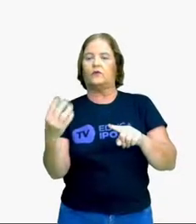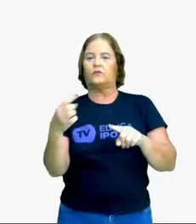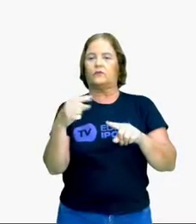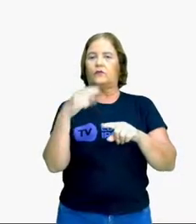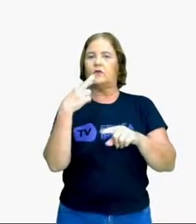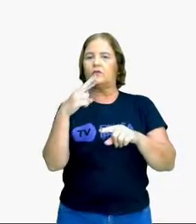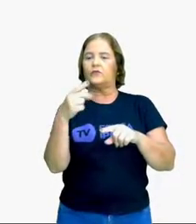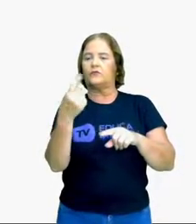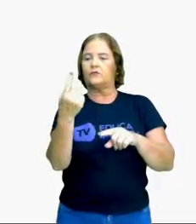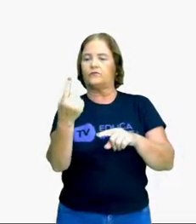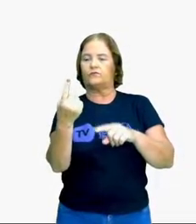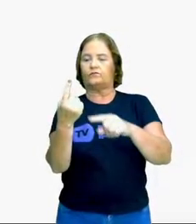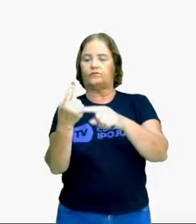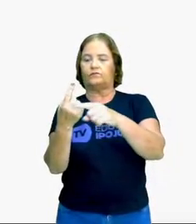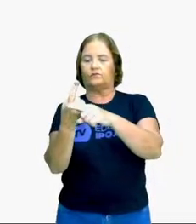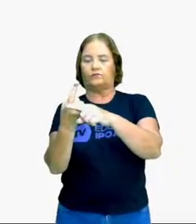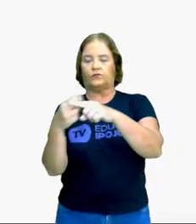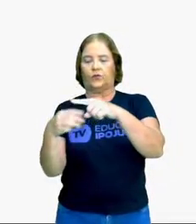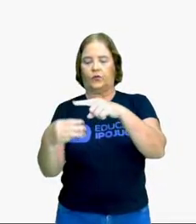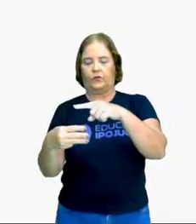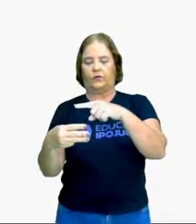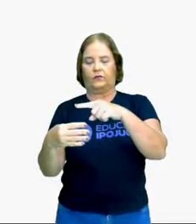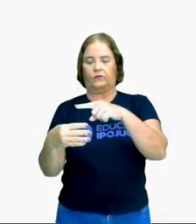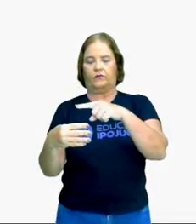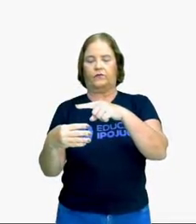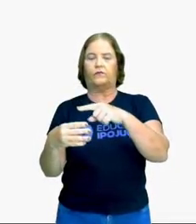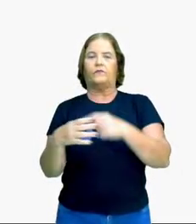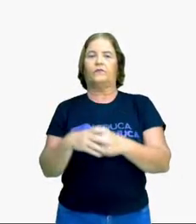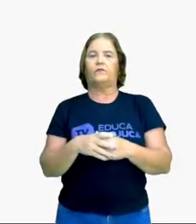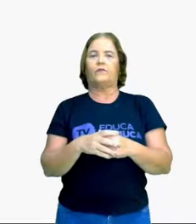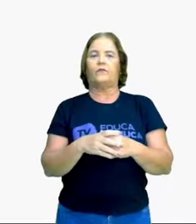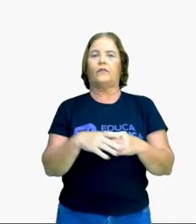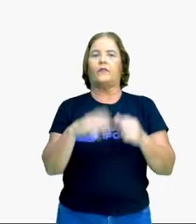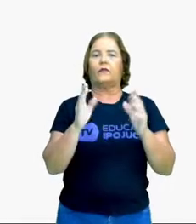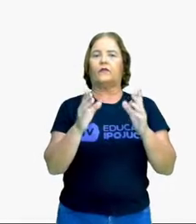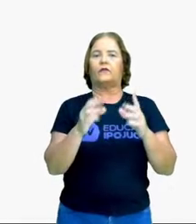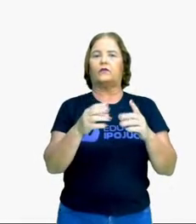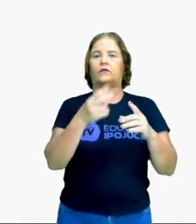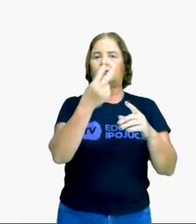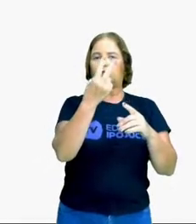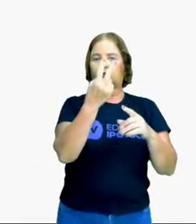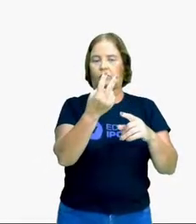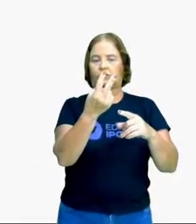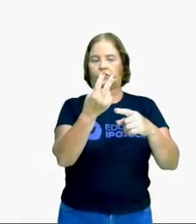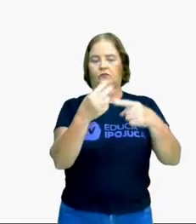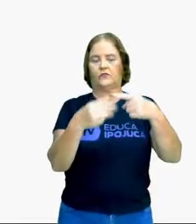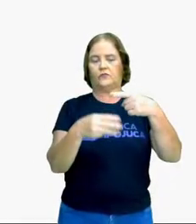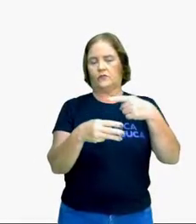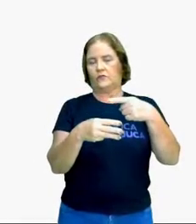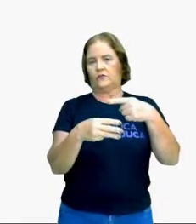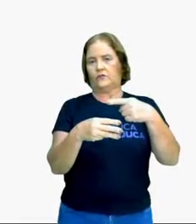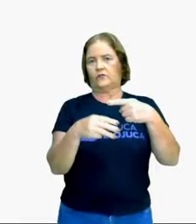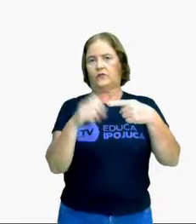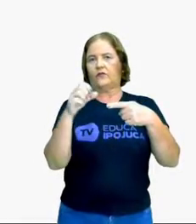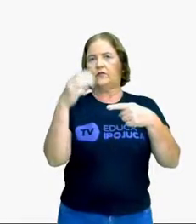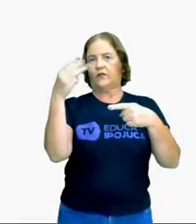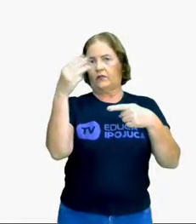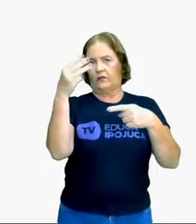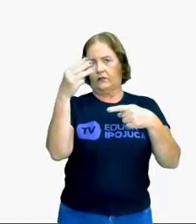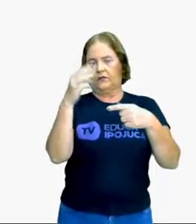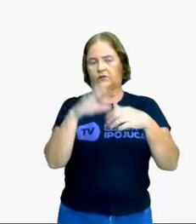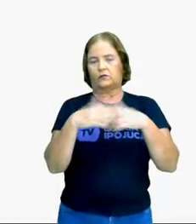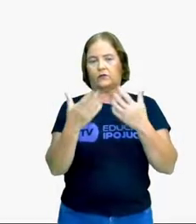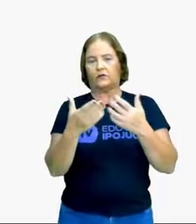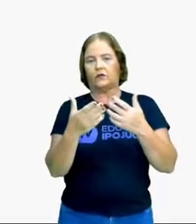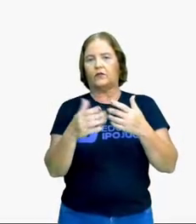mistério, tudo fácil. Vamos lá. 2/3 elevado à terceira potência ou ao cubo.